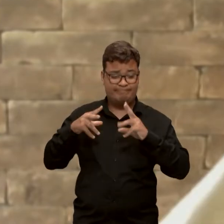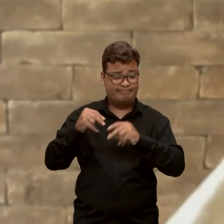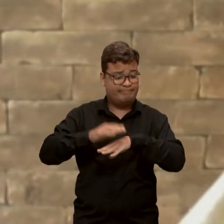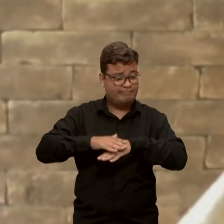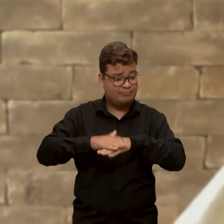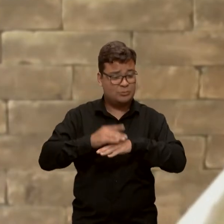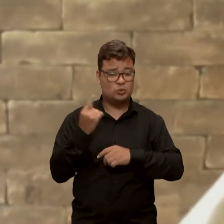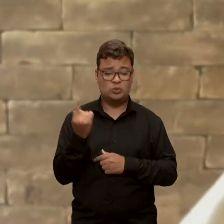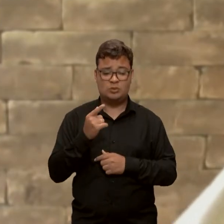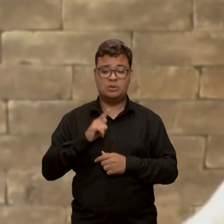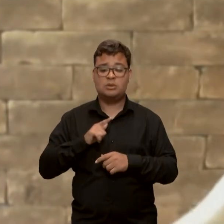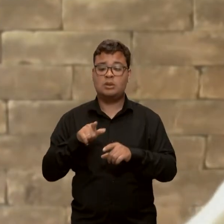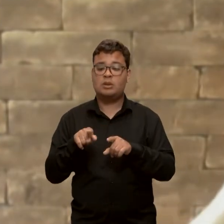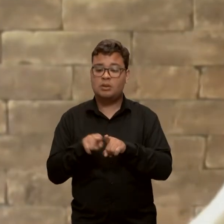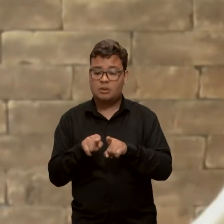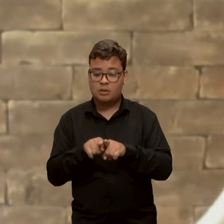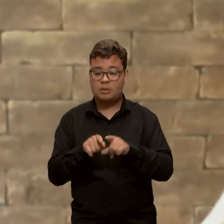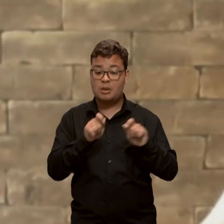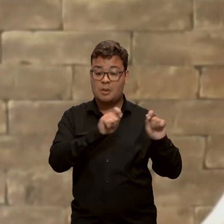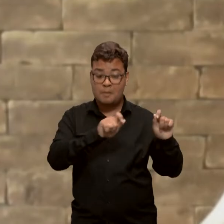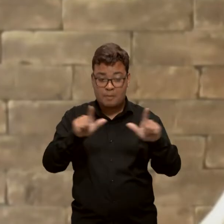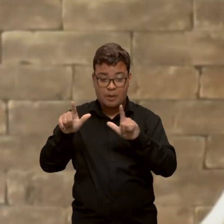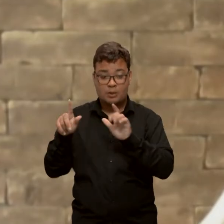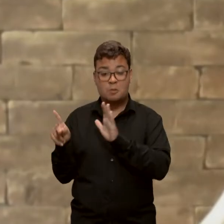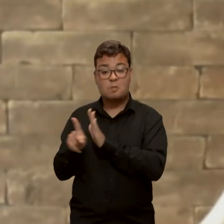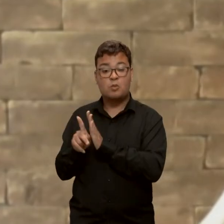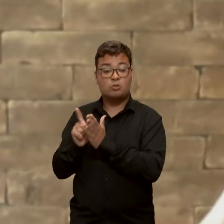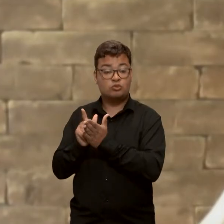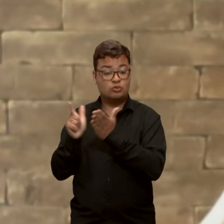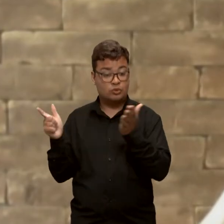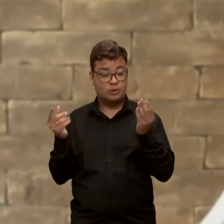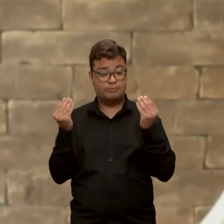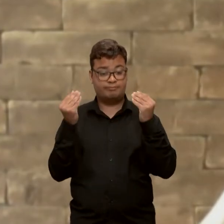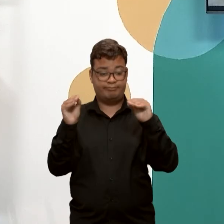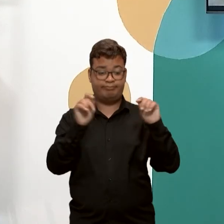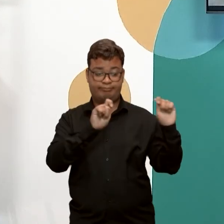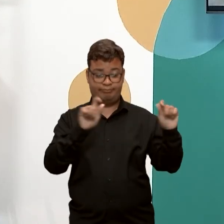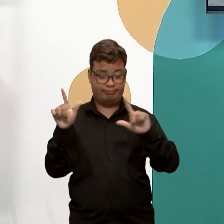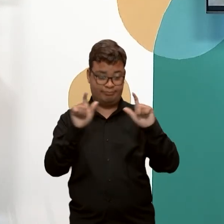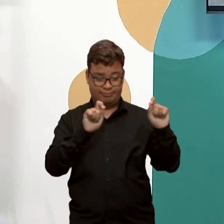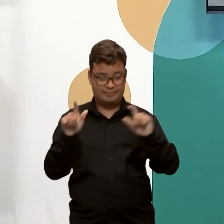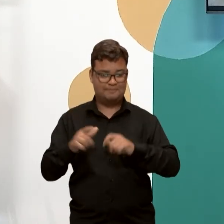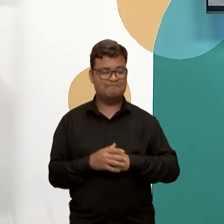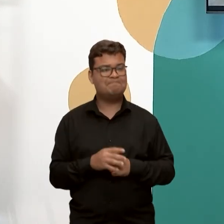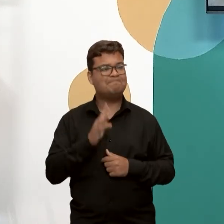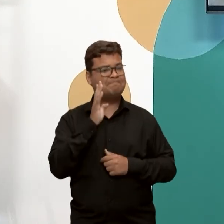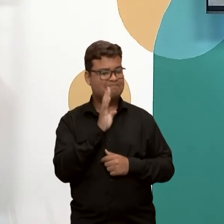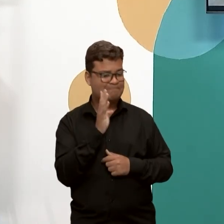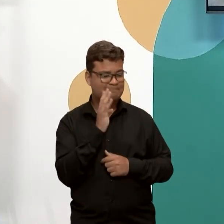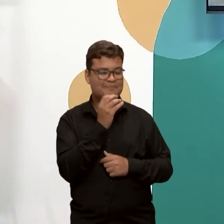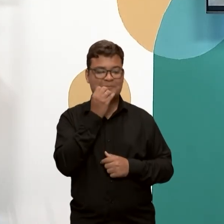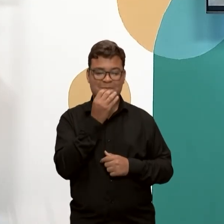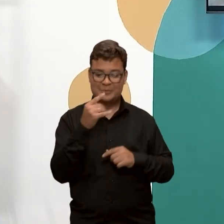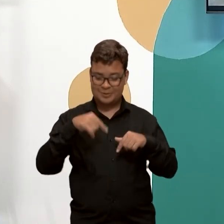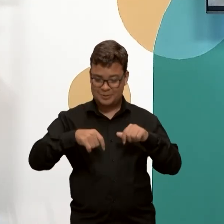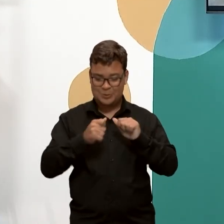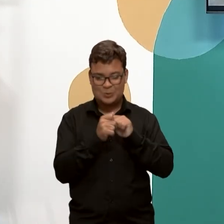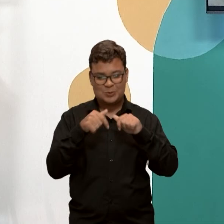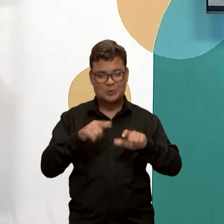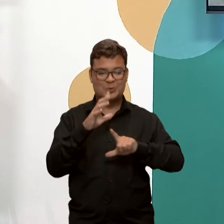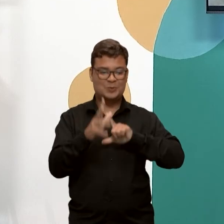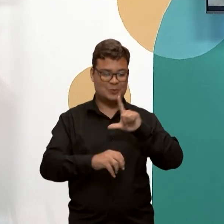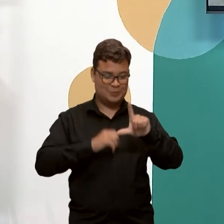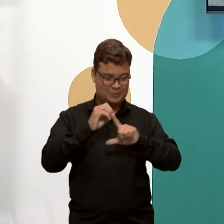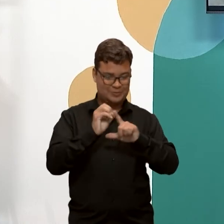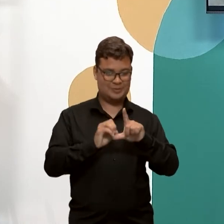coloquei algumas imagens disponibilizadas pelos jornais. Bacana. Bom, muito obrigada, viu, por estar aqui com a gente no Mundo FG.